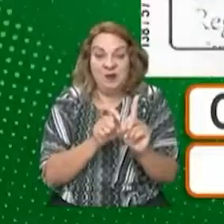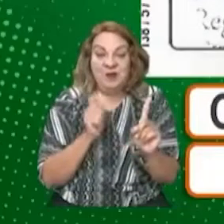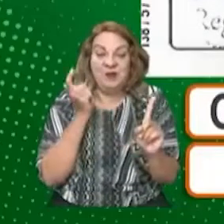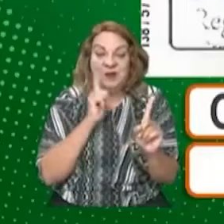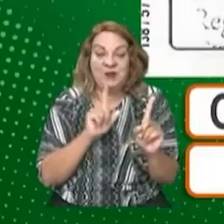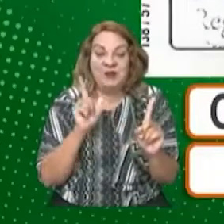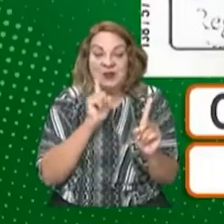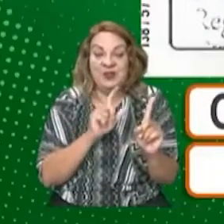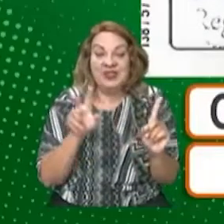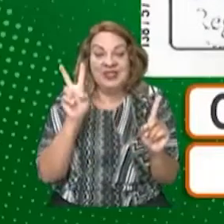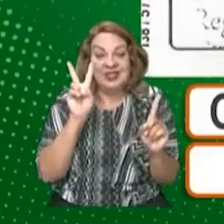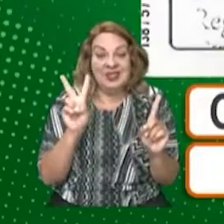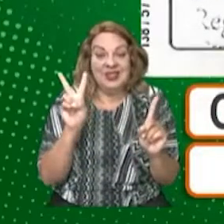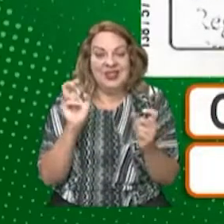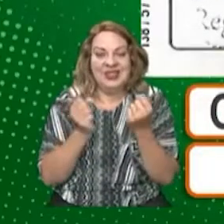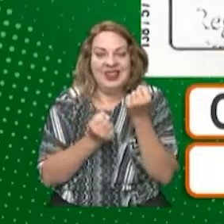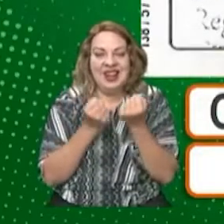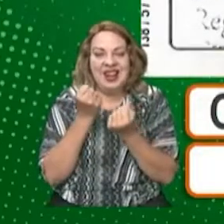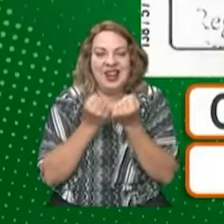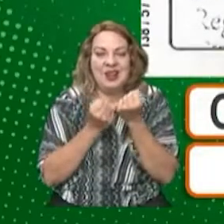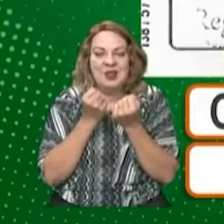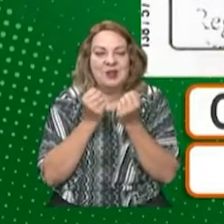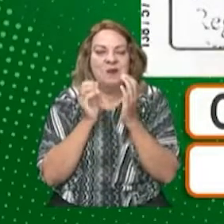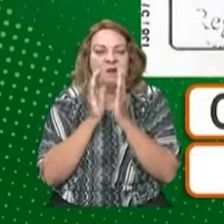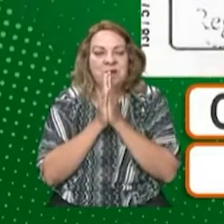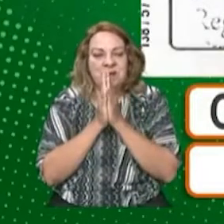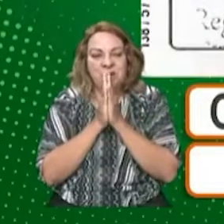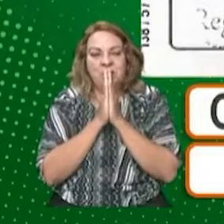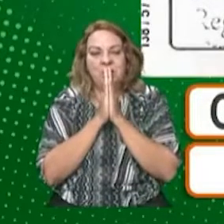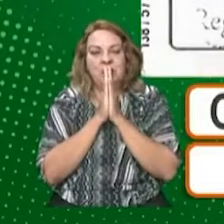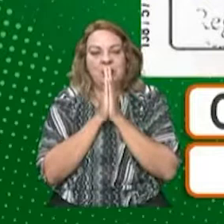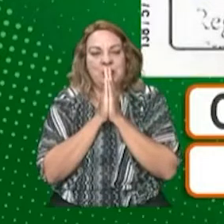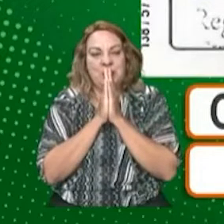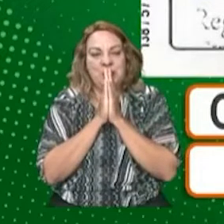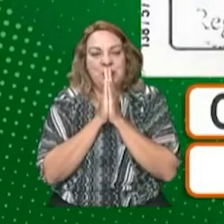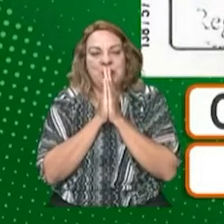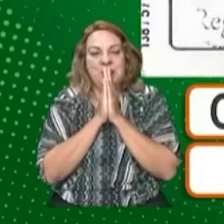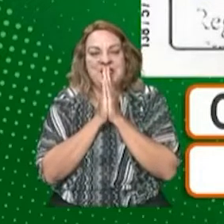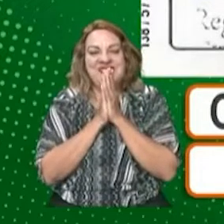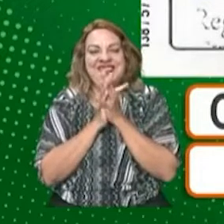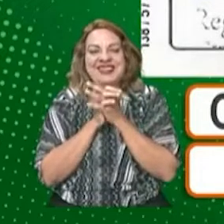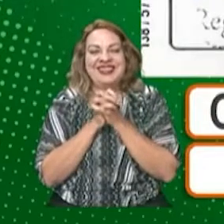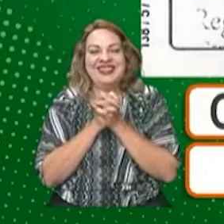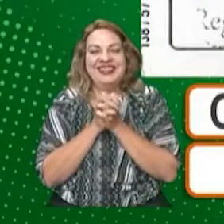levando dois carrões, um Onix Hatch e um Fiat 9 Uzi.